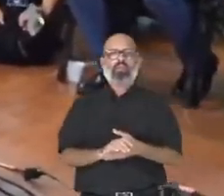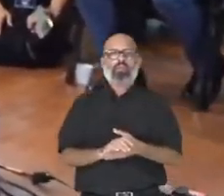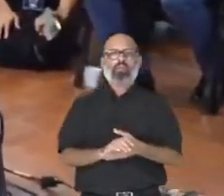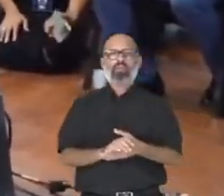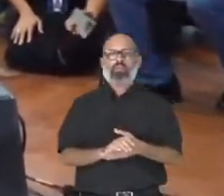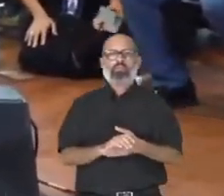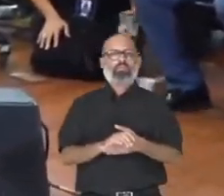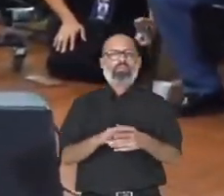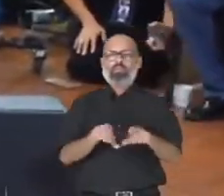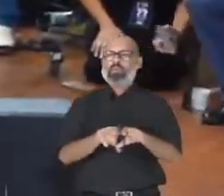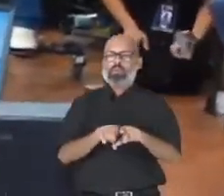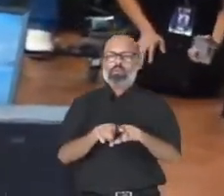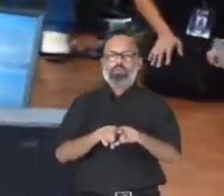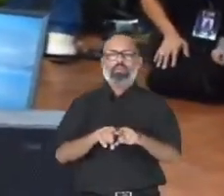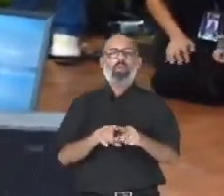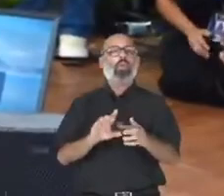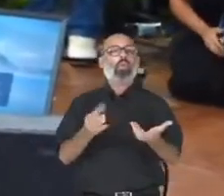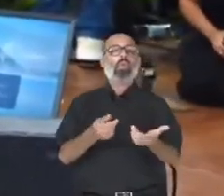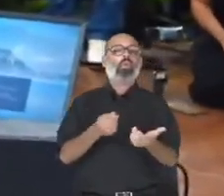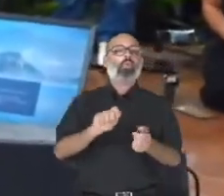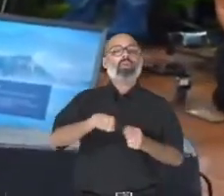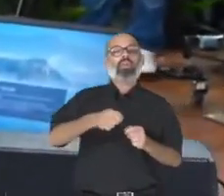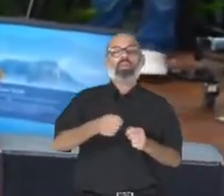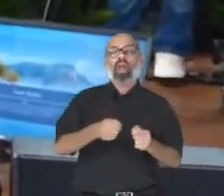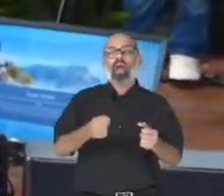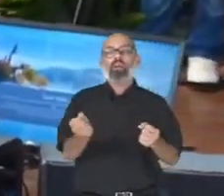Eles já não se importavam mais com sinais.